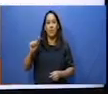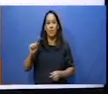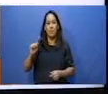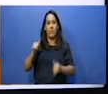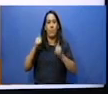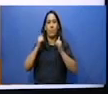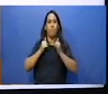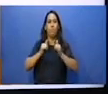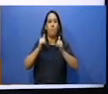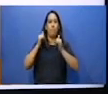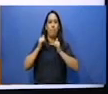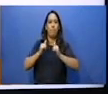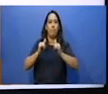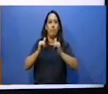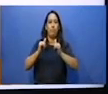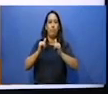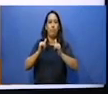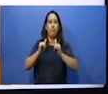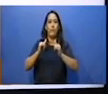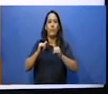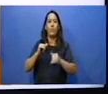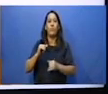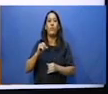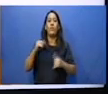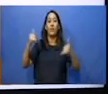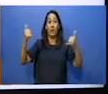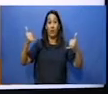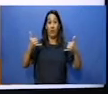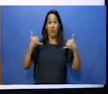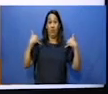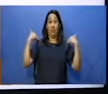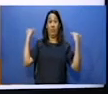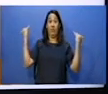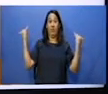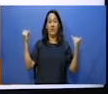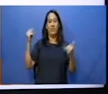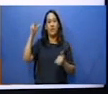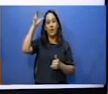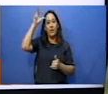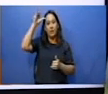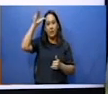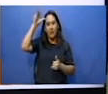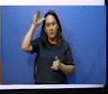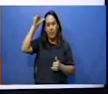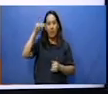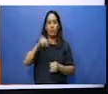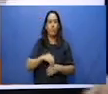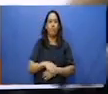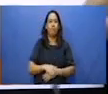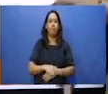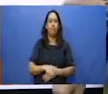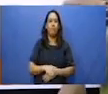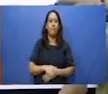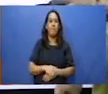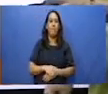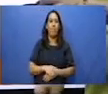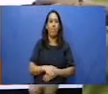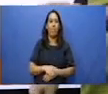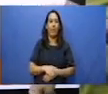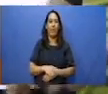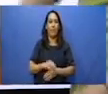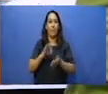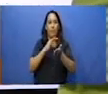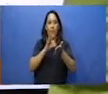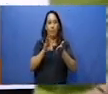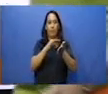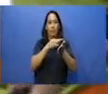Divulgar, olha lá, ó, a Osterfest, evento para comemorar a Páscoa. Vamos